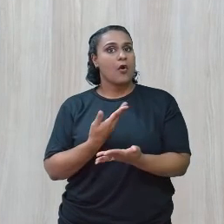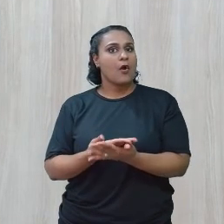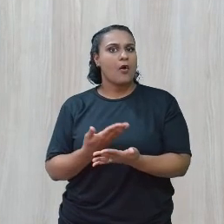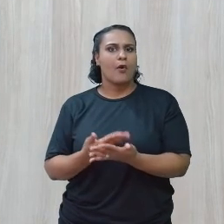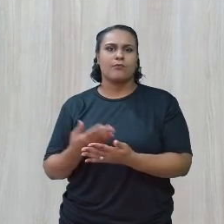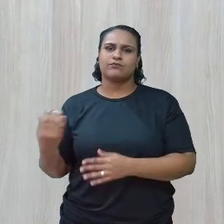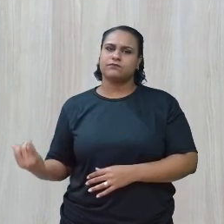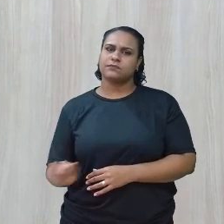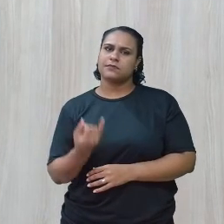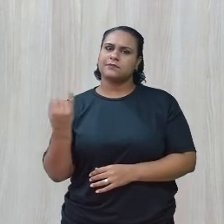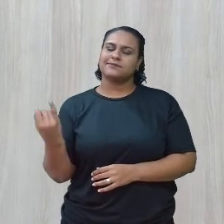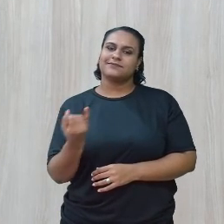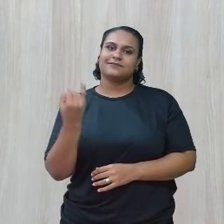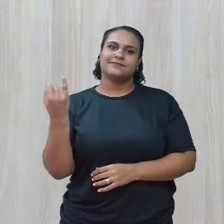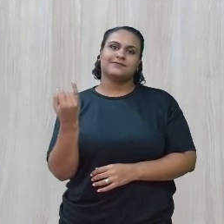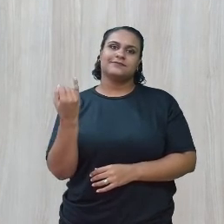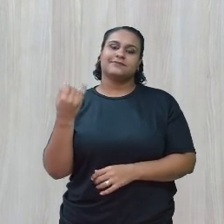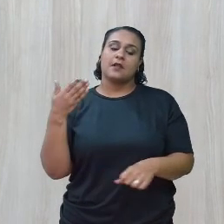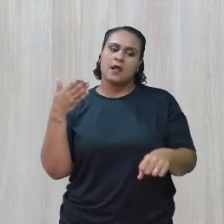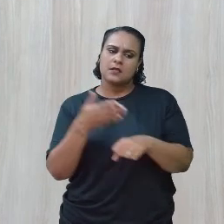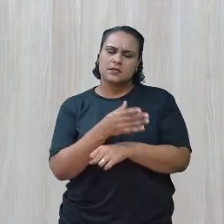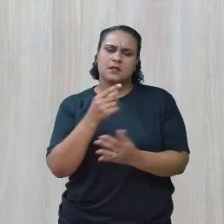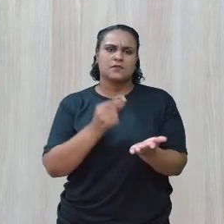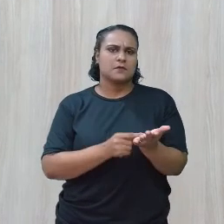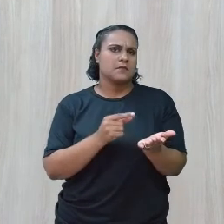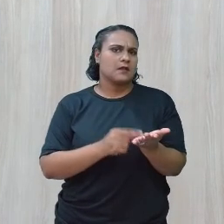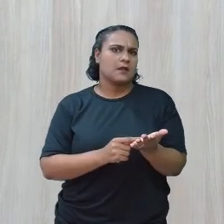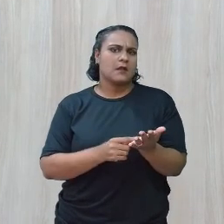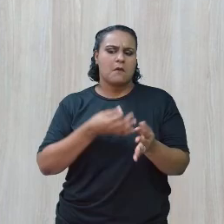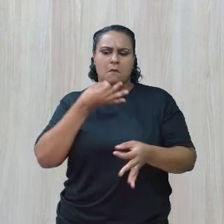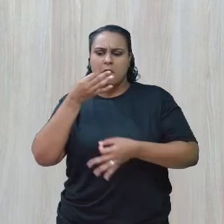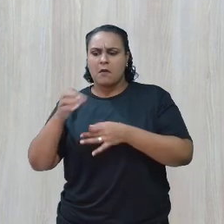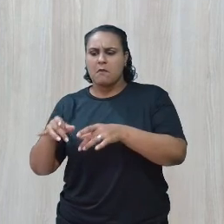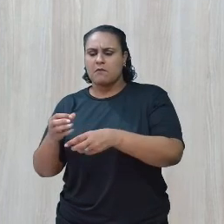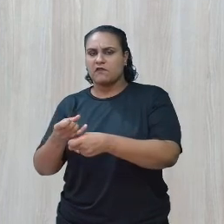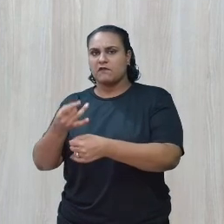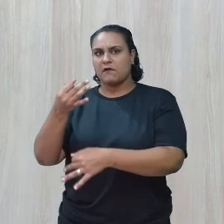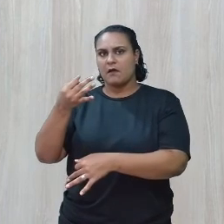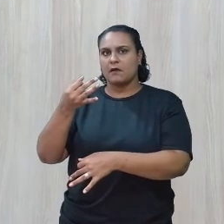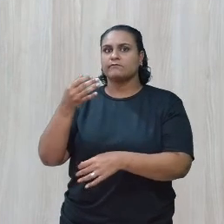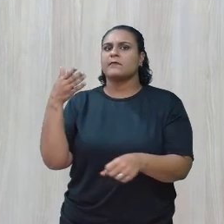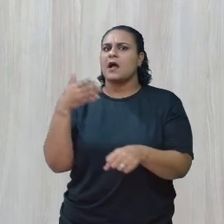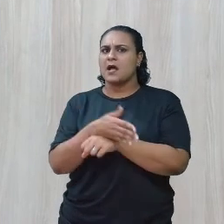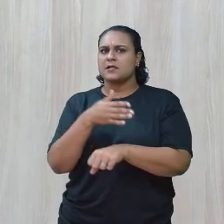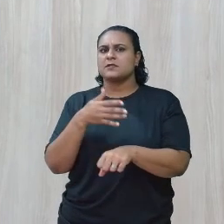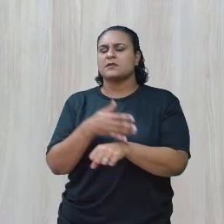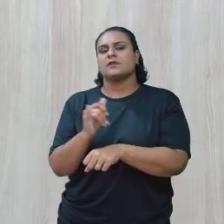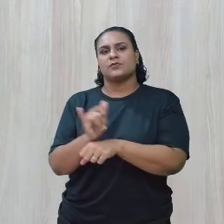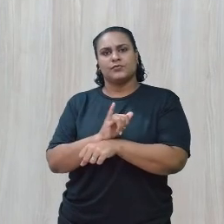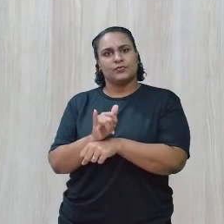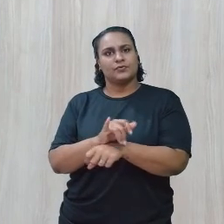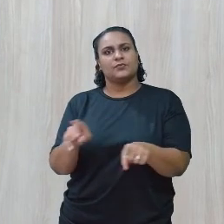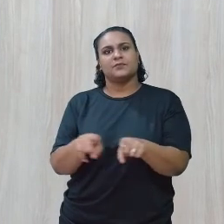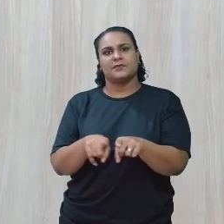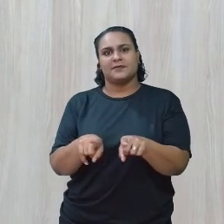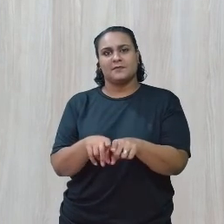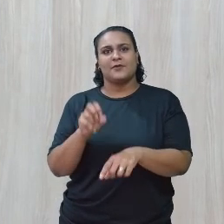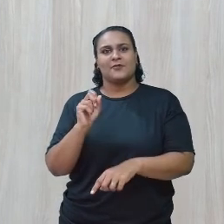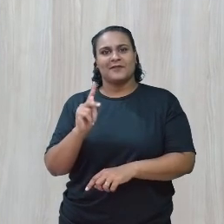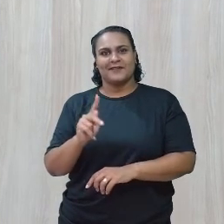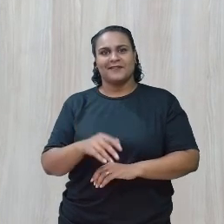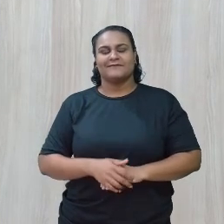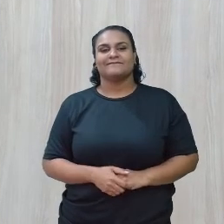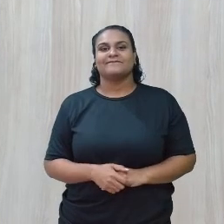muito importante. Então, vai aí no aplicativo, escreve pra gente, vai lá no nosso canal no YouTube, escreve pra gente também, tá